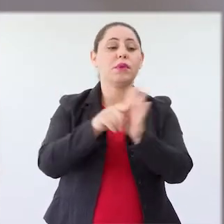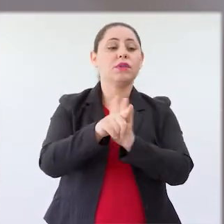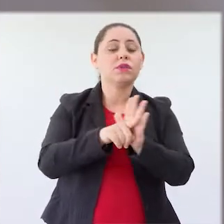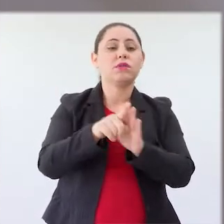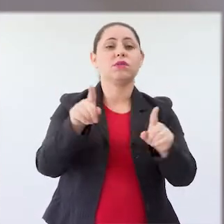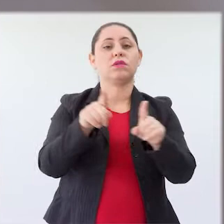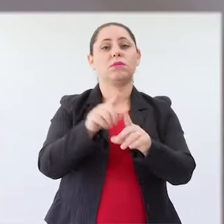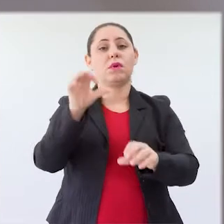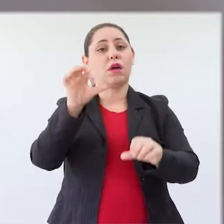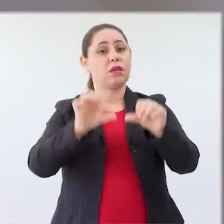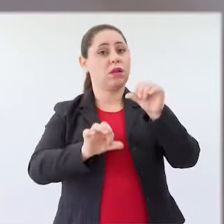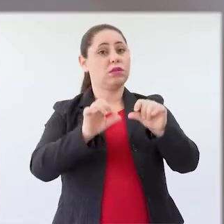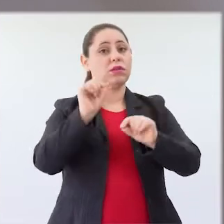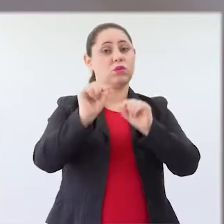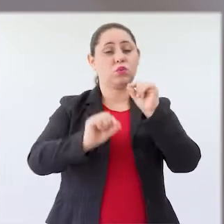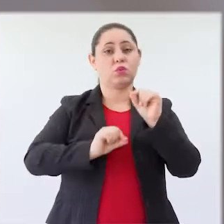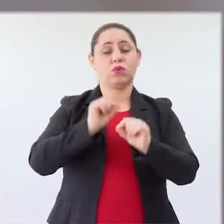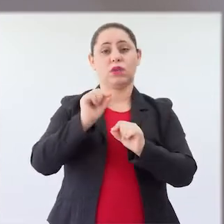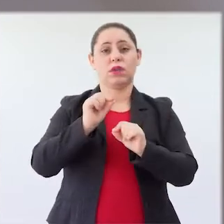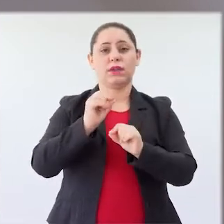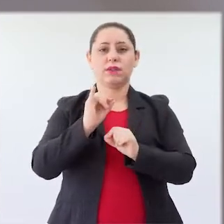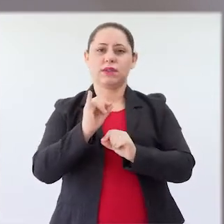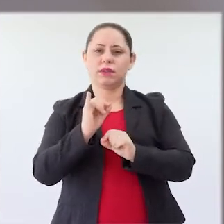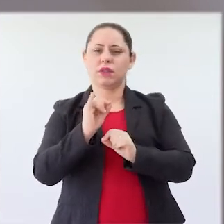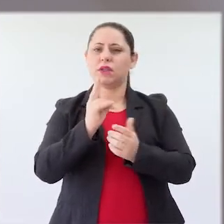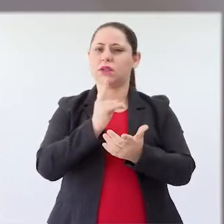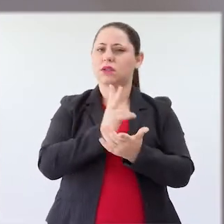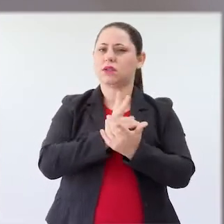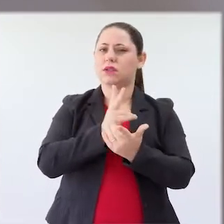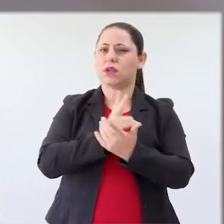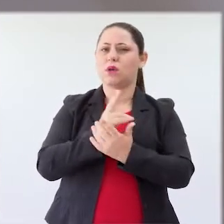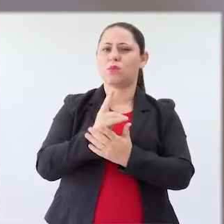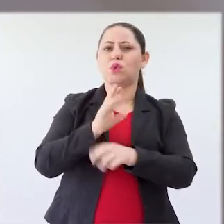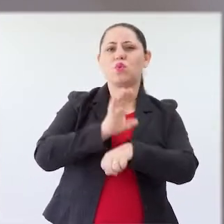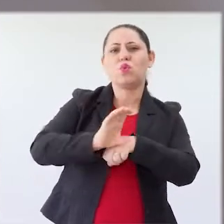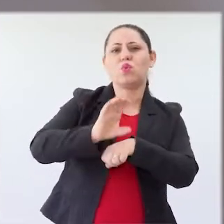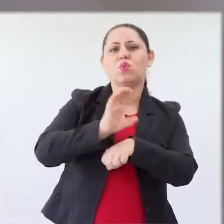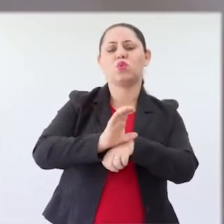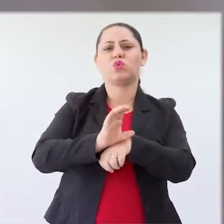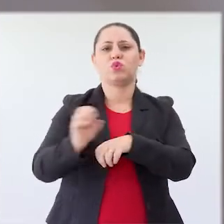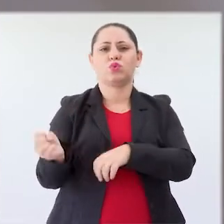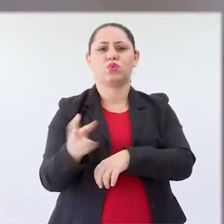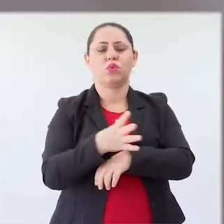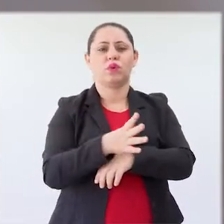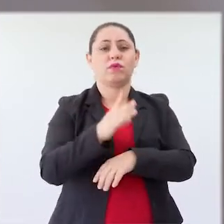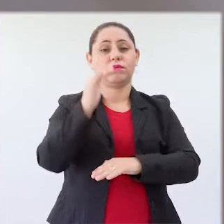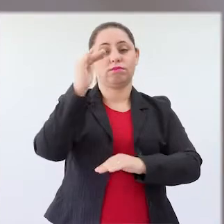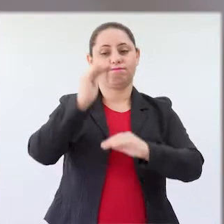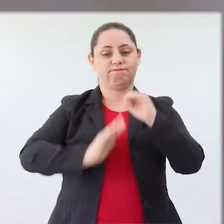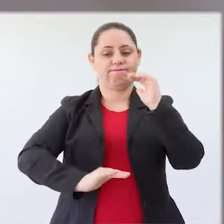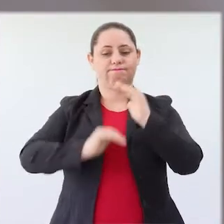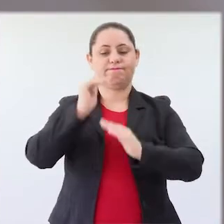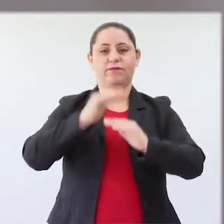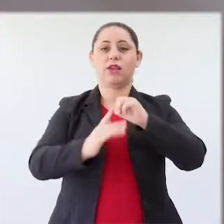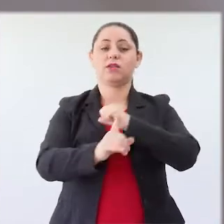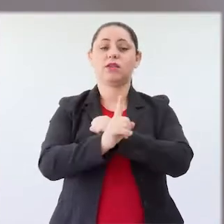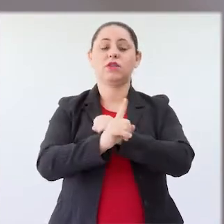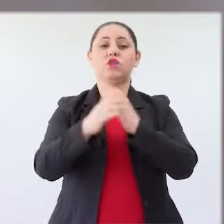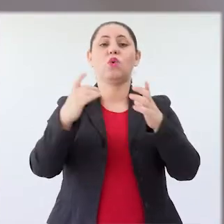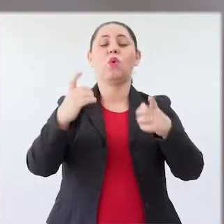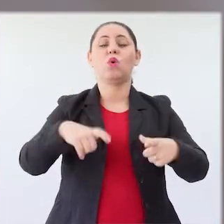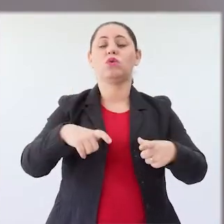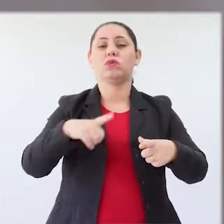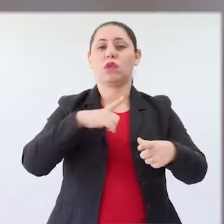analisando também a questão de se ele está sempre se atualizando, se ele é um profissional que atende em um local com